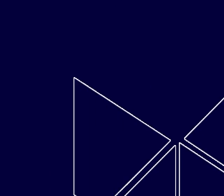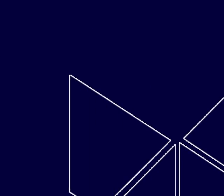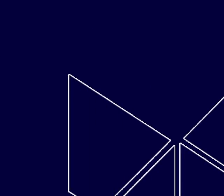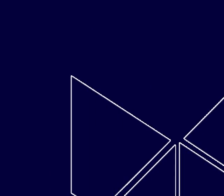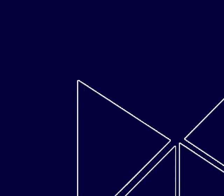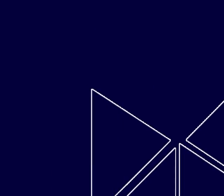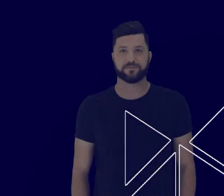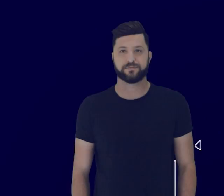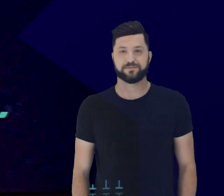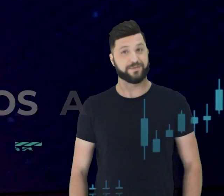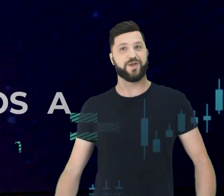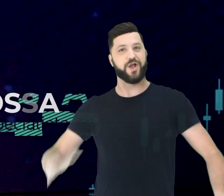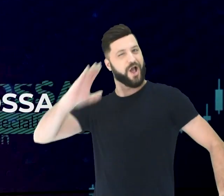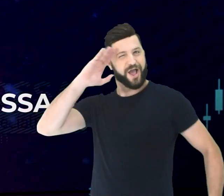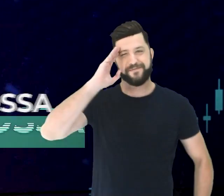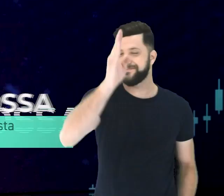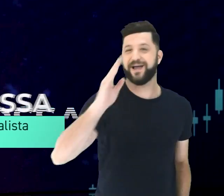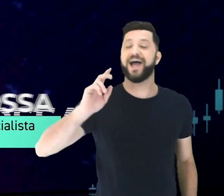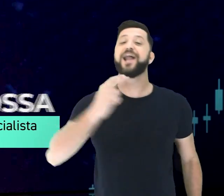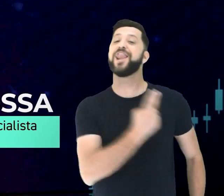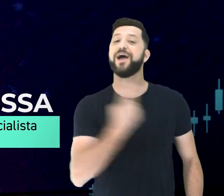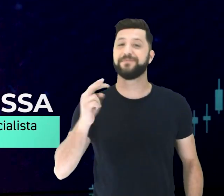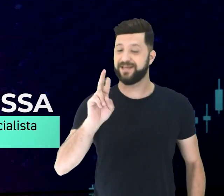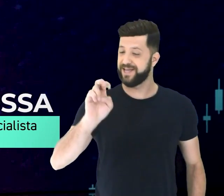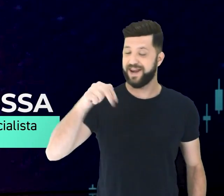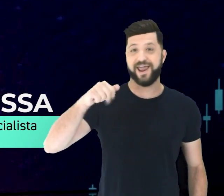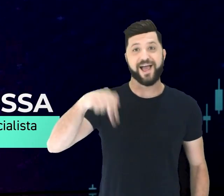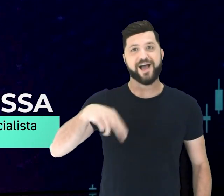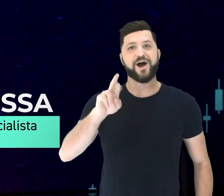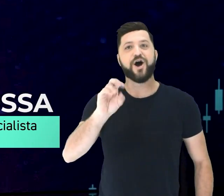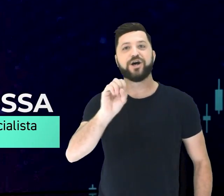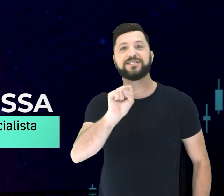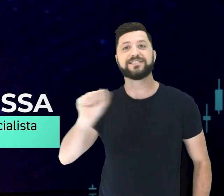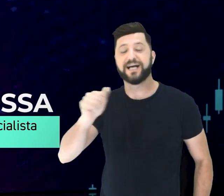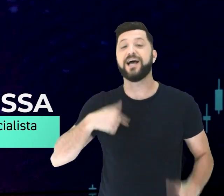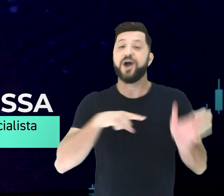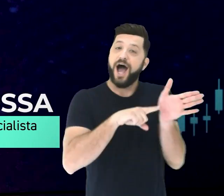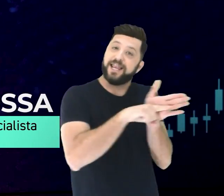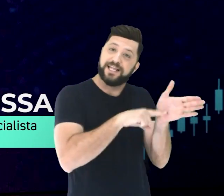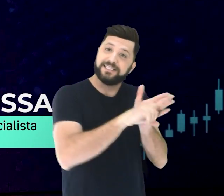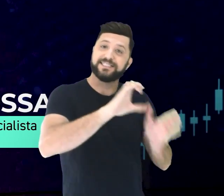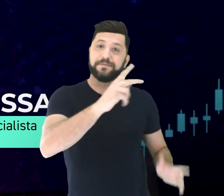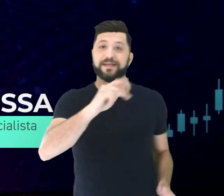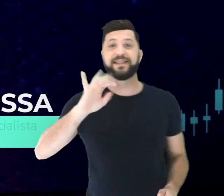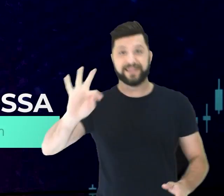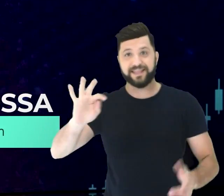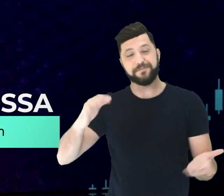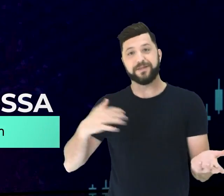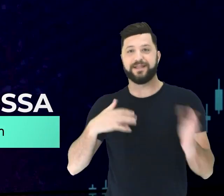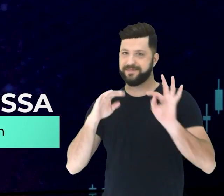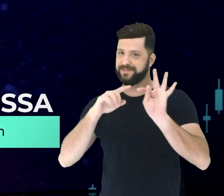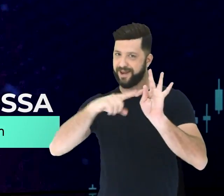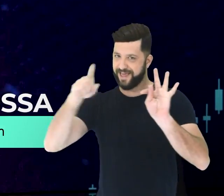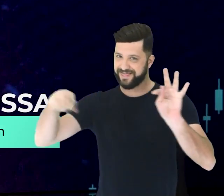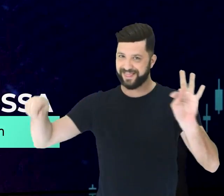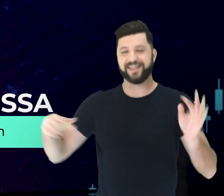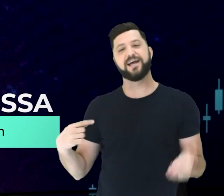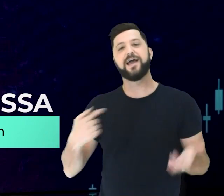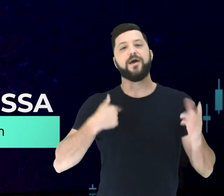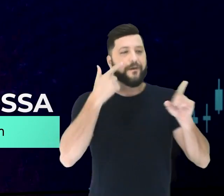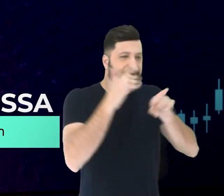E aí e fala galera meu nome é Renan russa eu sou Analista same Fate trailer e eu olhei